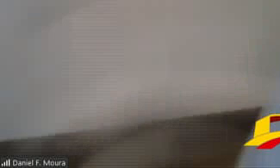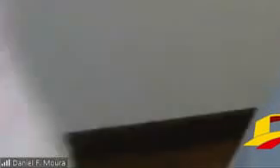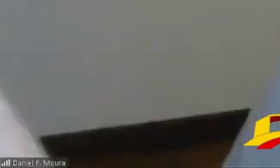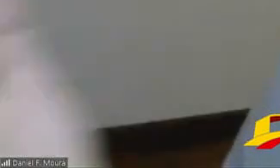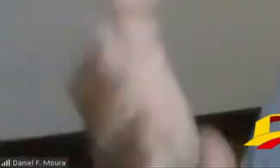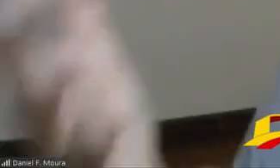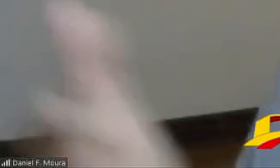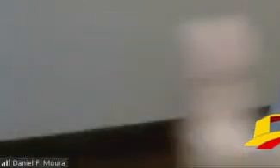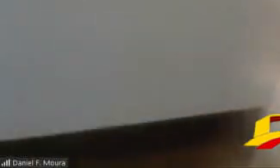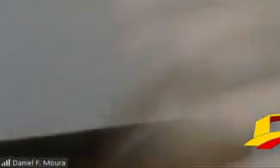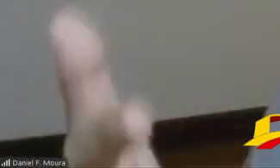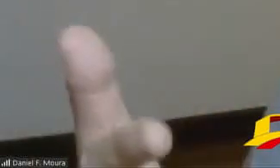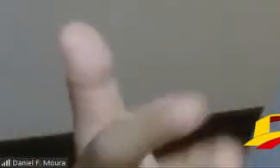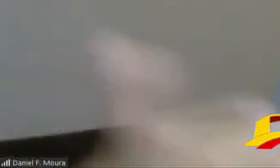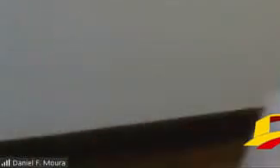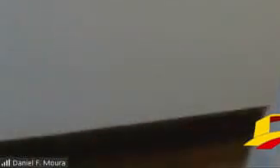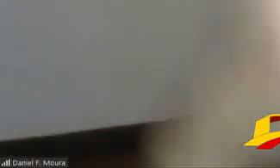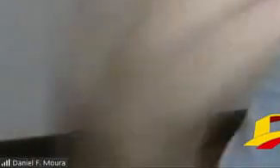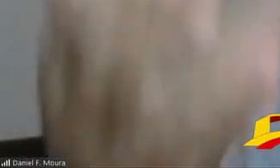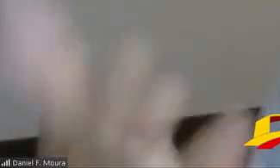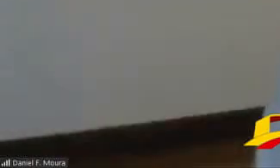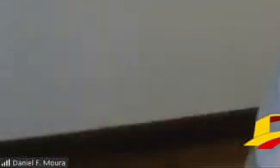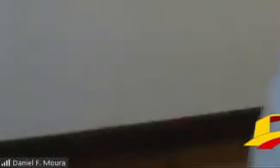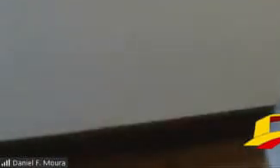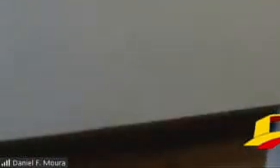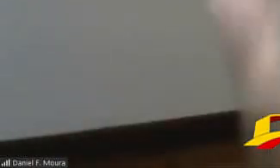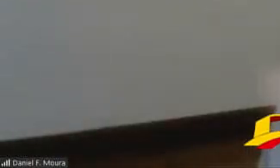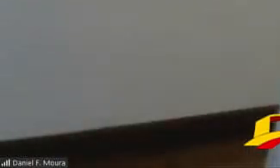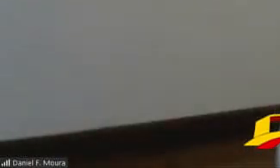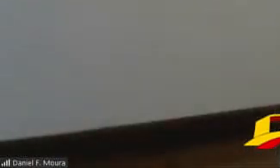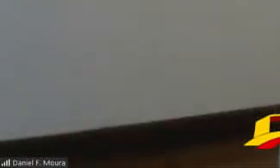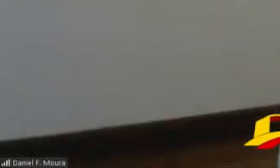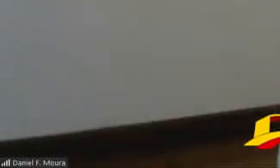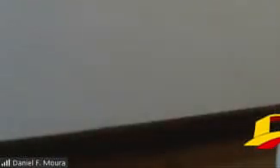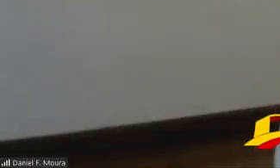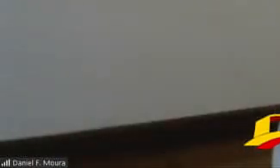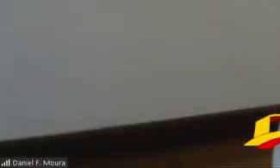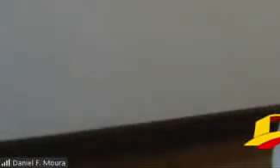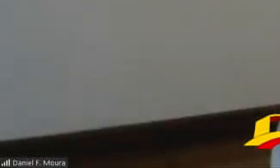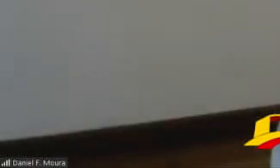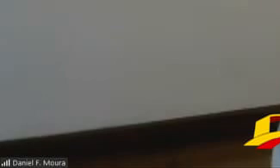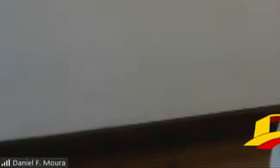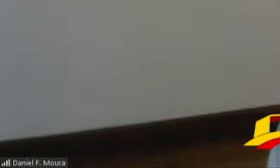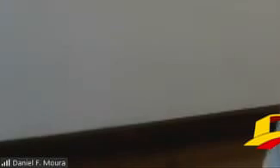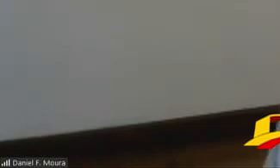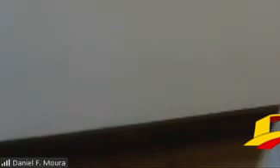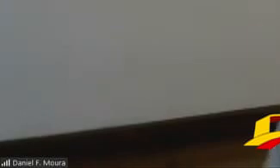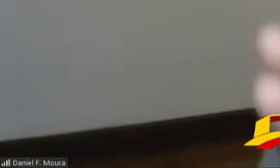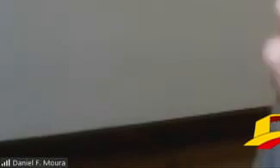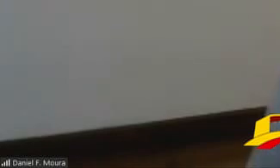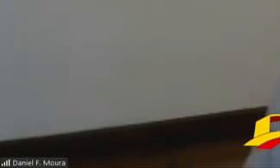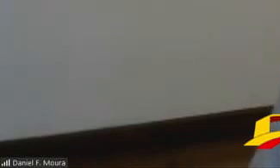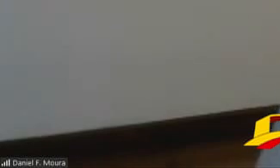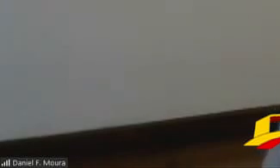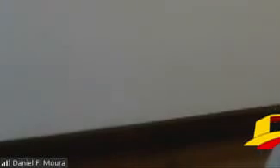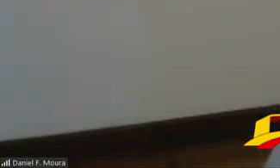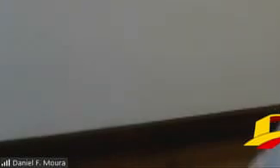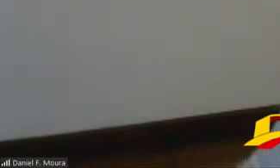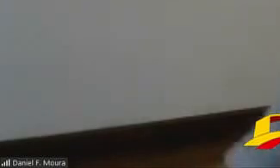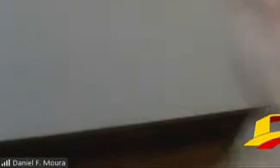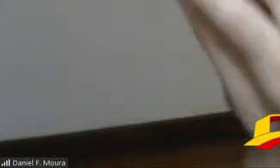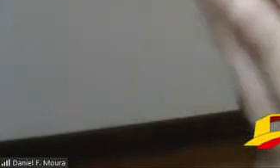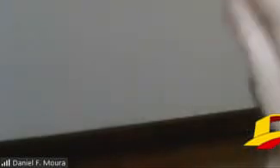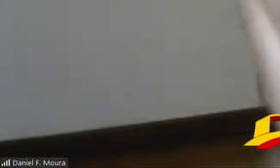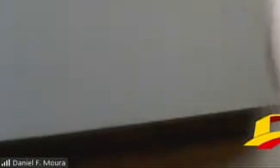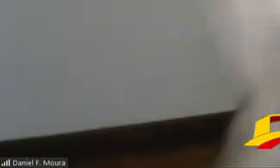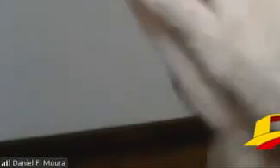como é um protocolo. A gente não faz parte do zoológico, a gente não é vinculado a ACA, da mesma forma que nem vocês são vinculados a ACA. Só que a gente optou por seguir